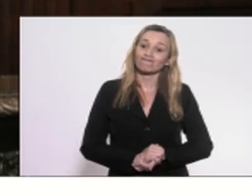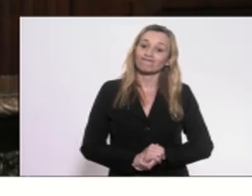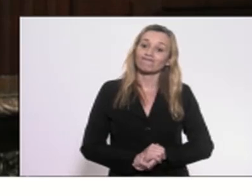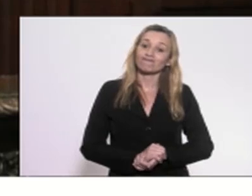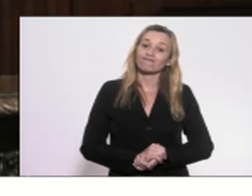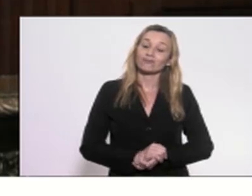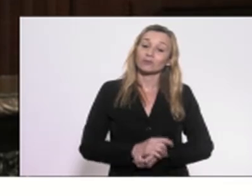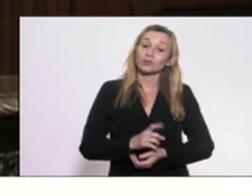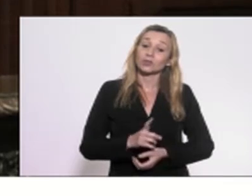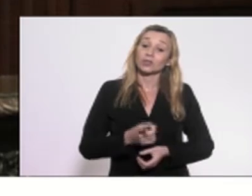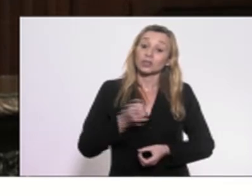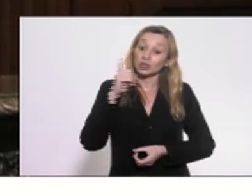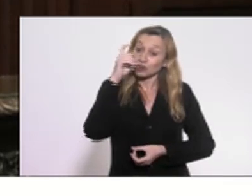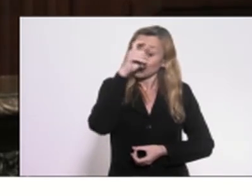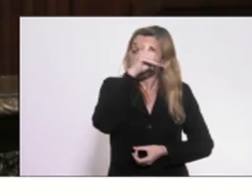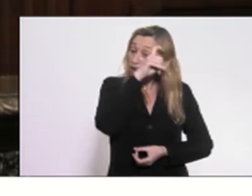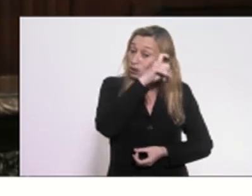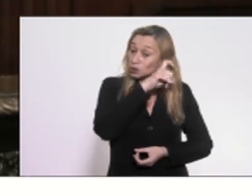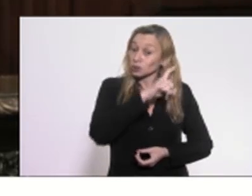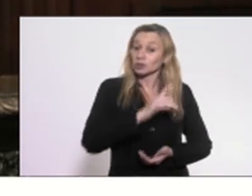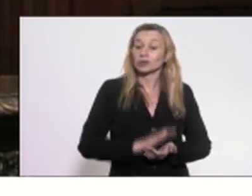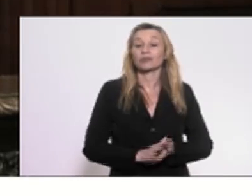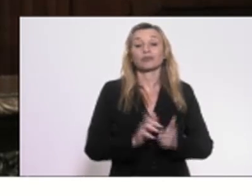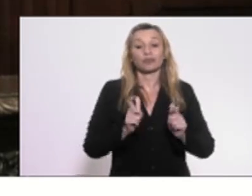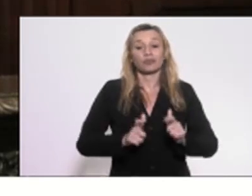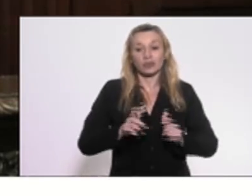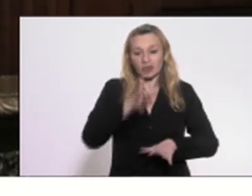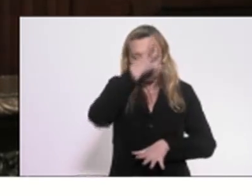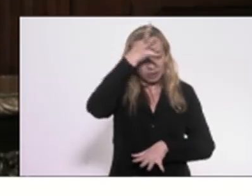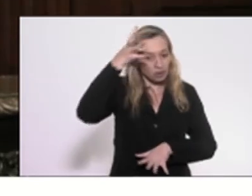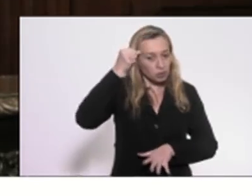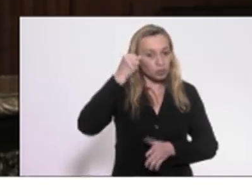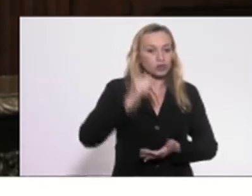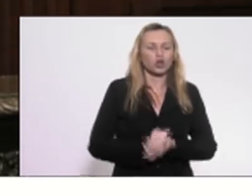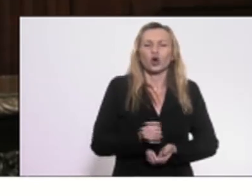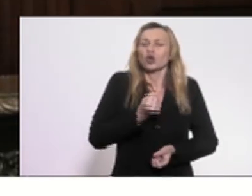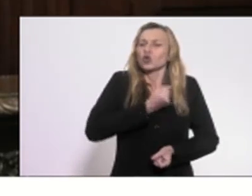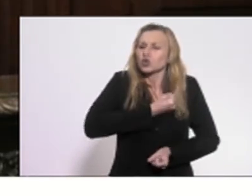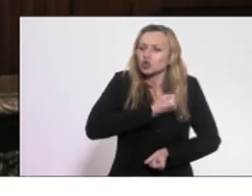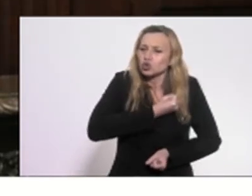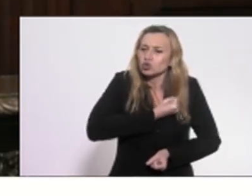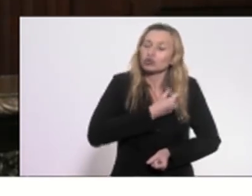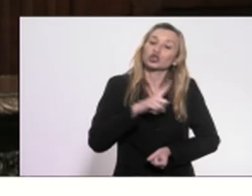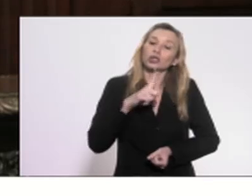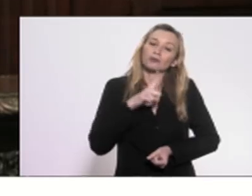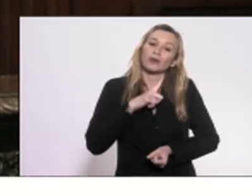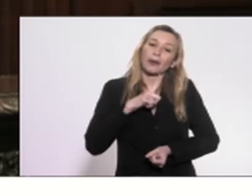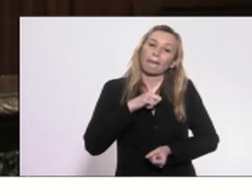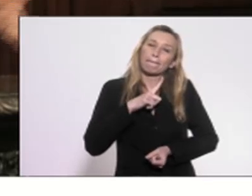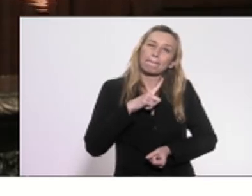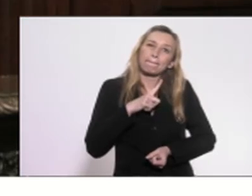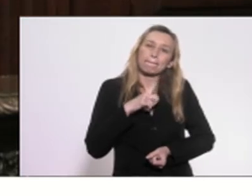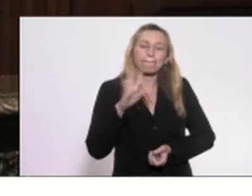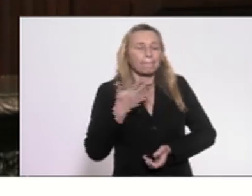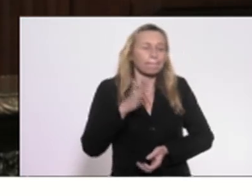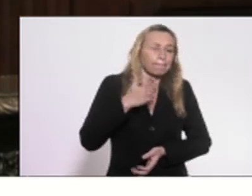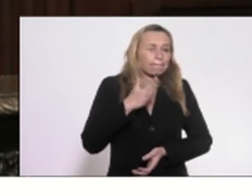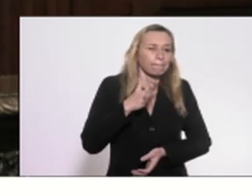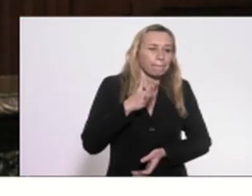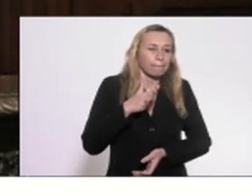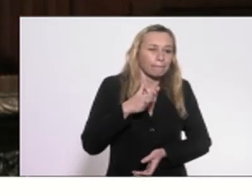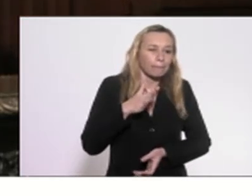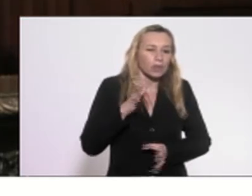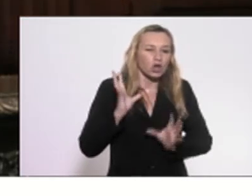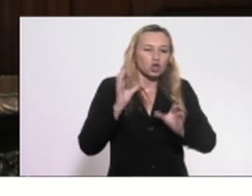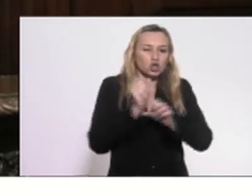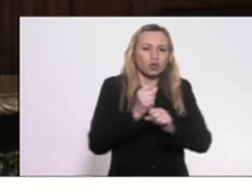intensidade. E na região amazônica, os números que eu tenho é que aproximadamente,